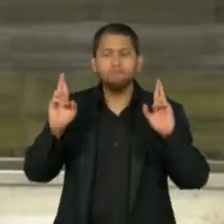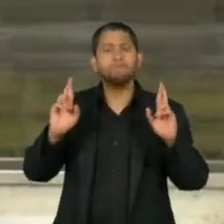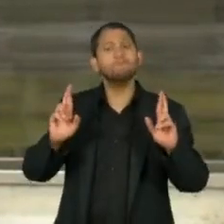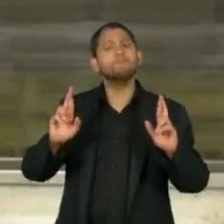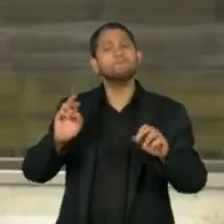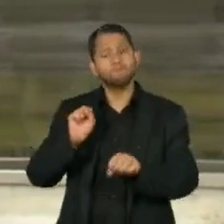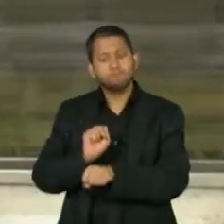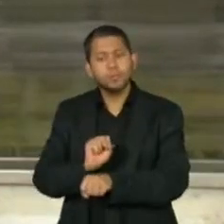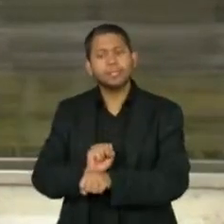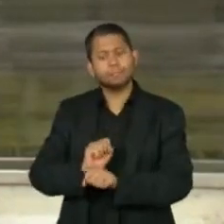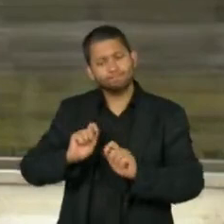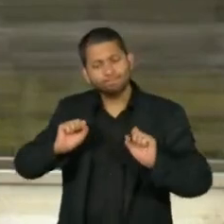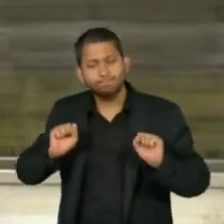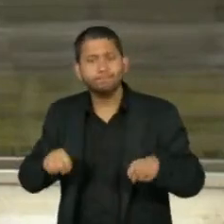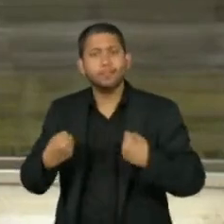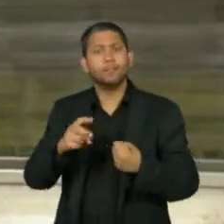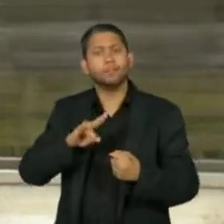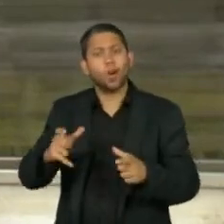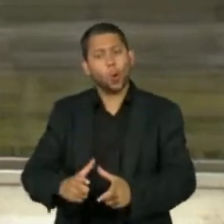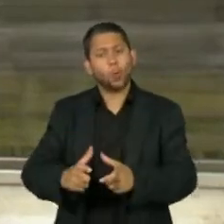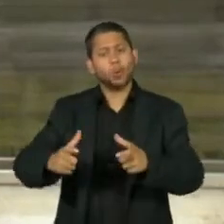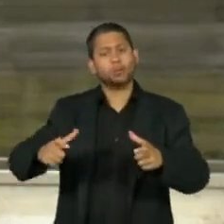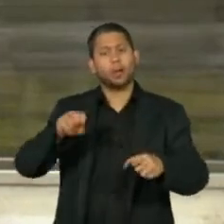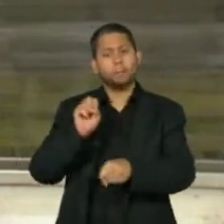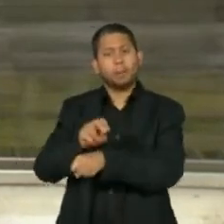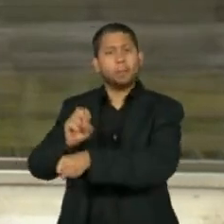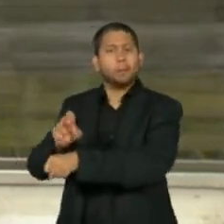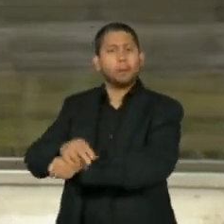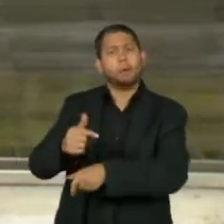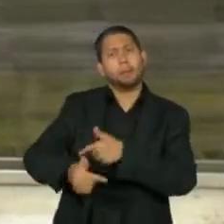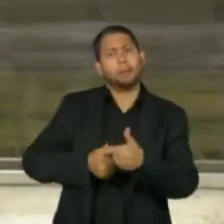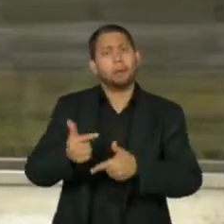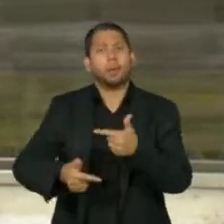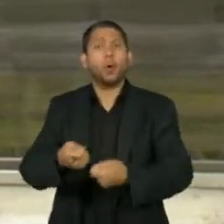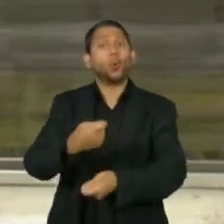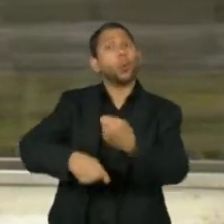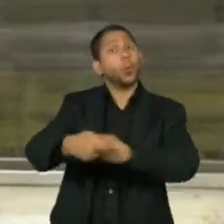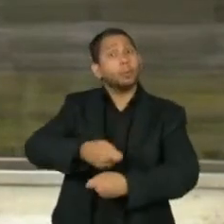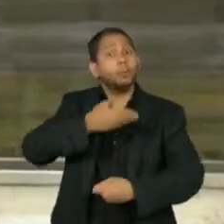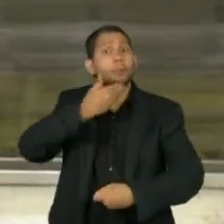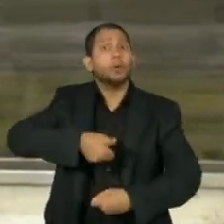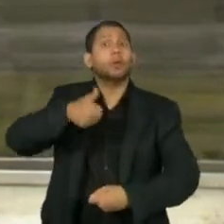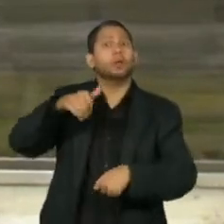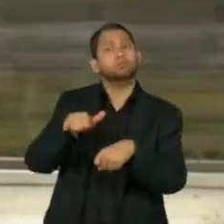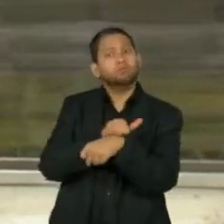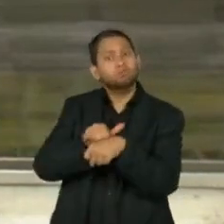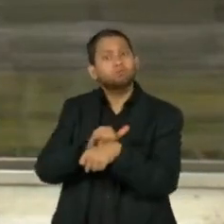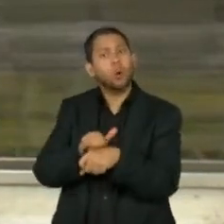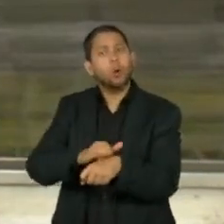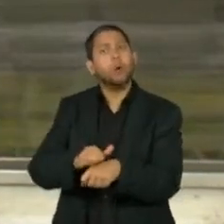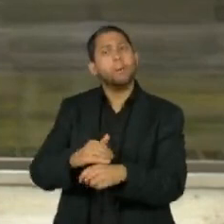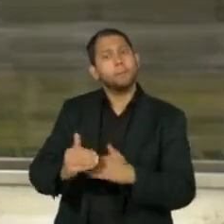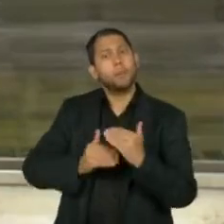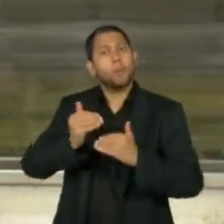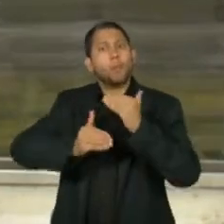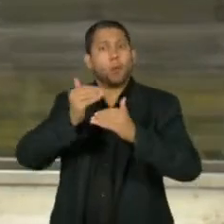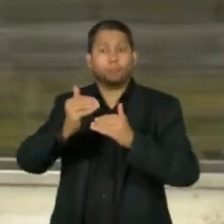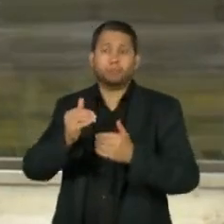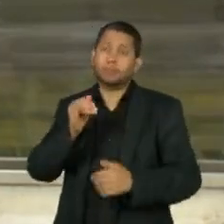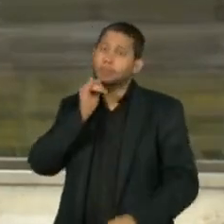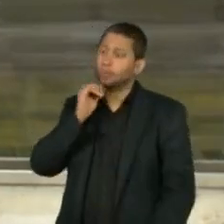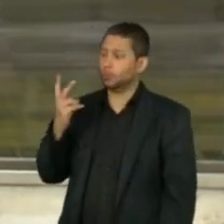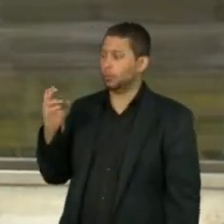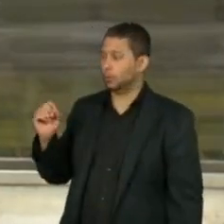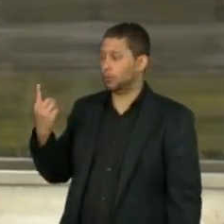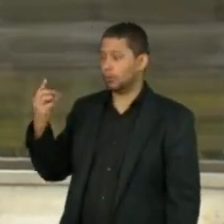continuidade do crescimento da empregabilidade aqui no Estado de São Paulo, onde a economia vai bem e apresenta crescimento, como ocorreu em